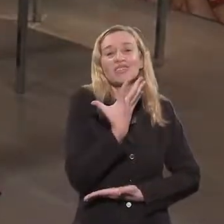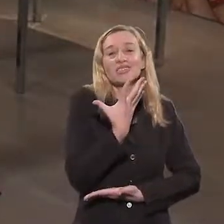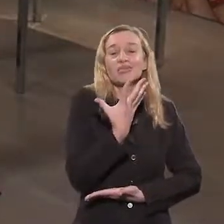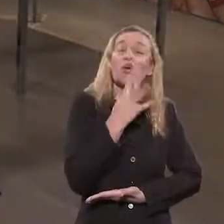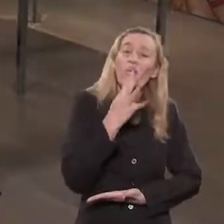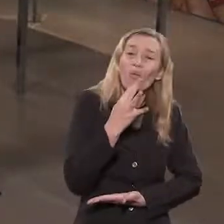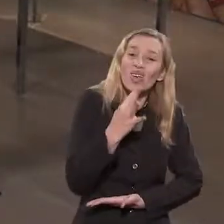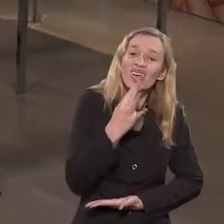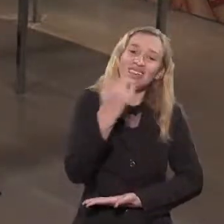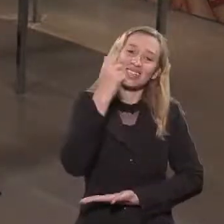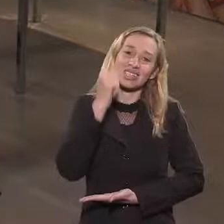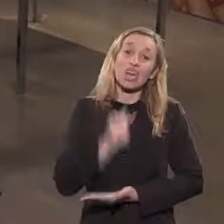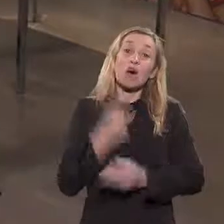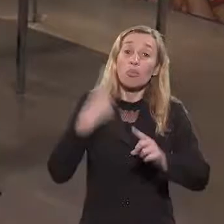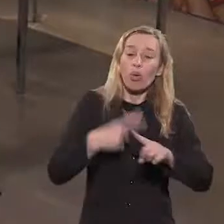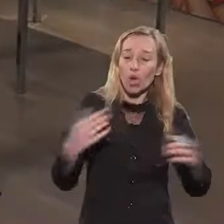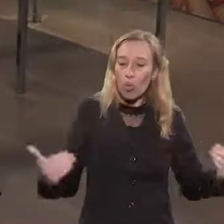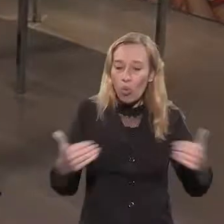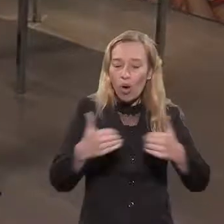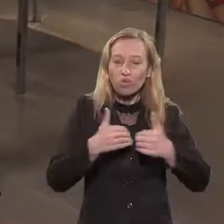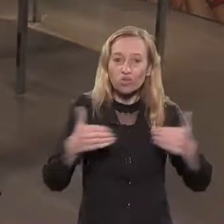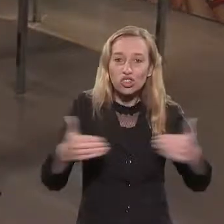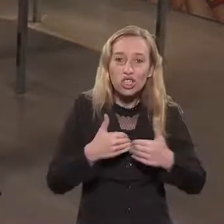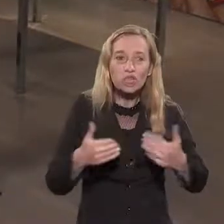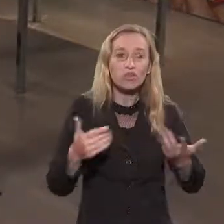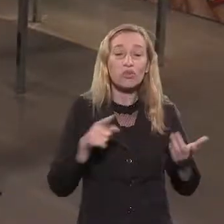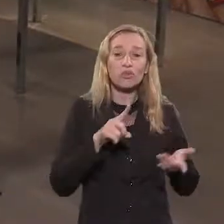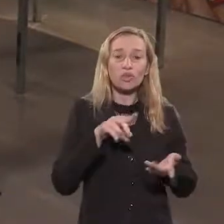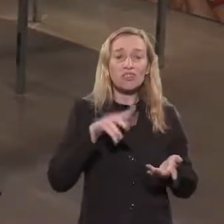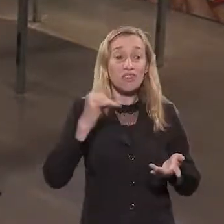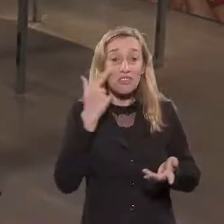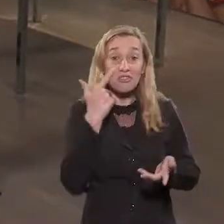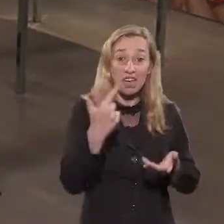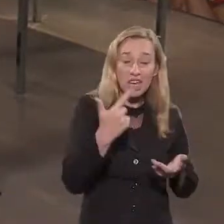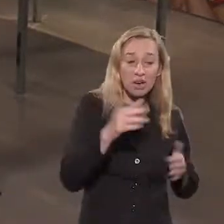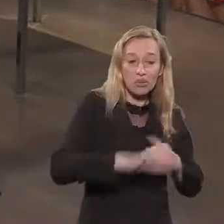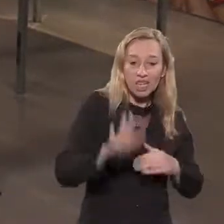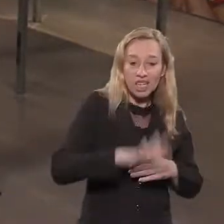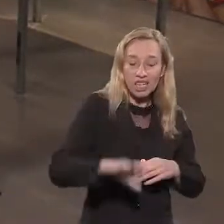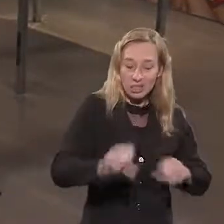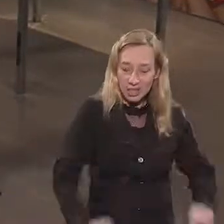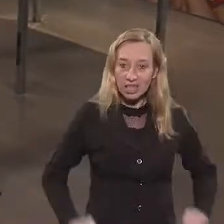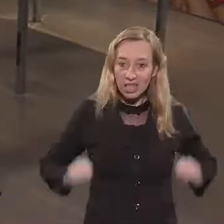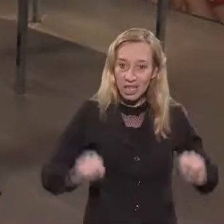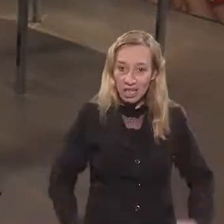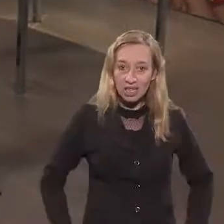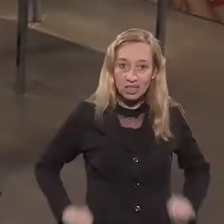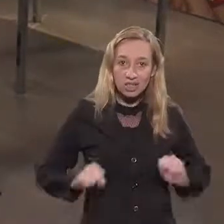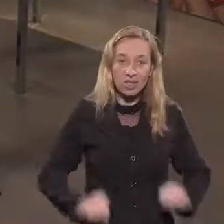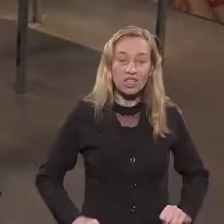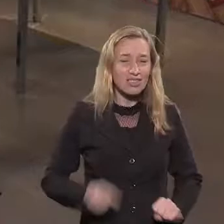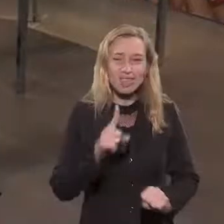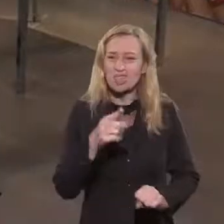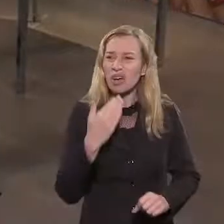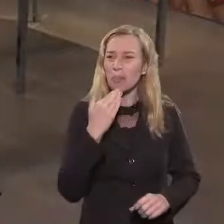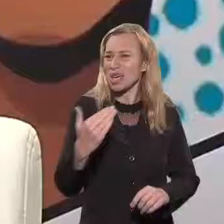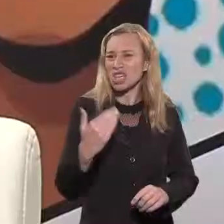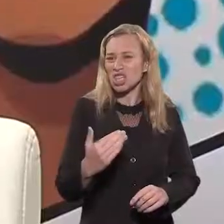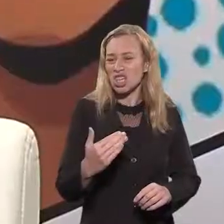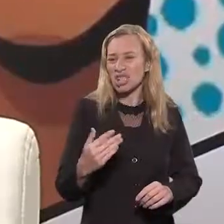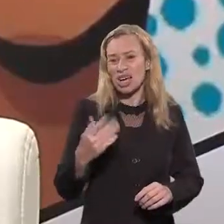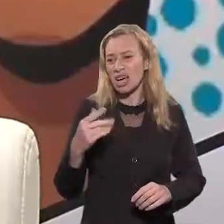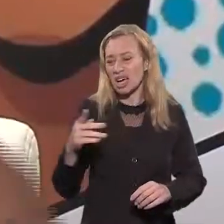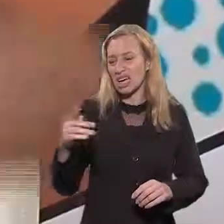se conheça, porque o autismo, assim, você vai ver uma criança cadeirante, né? Você não vai pedir para essa